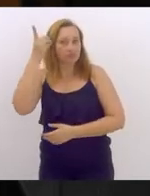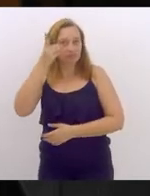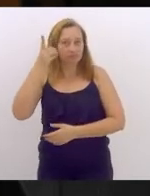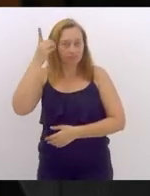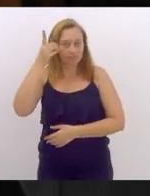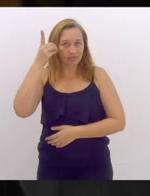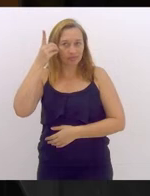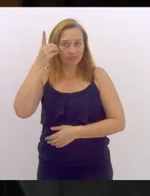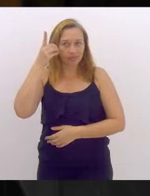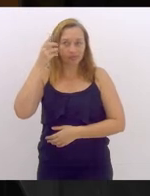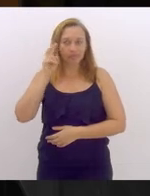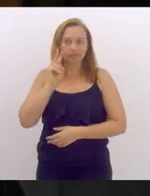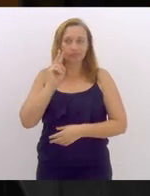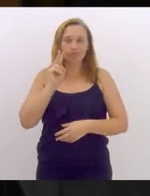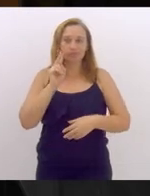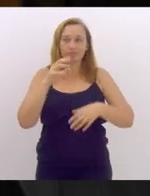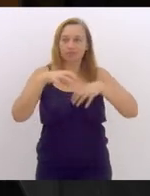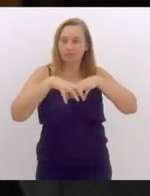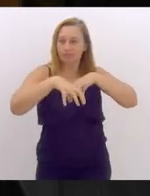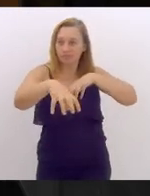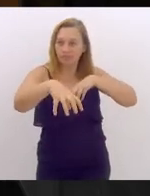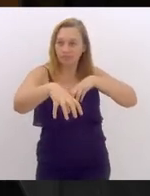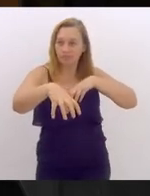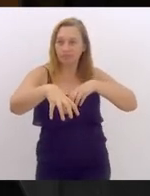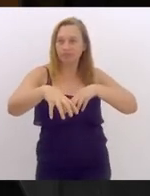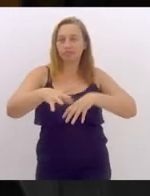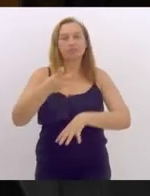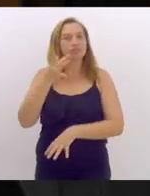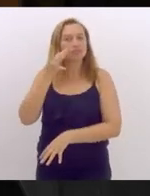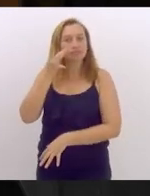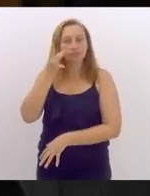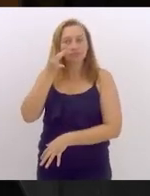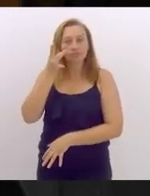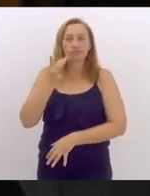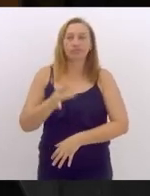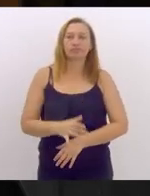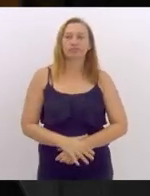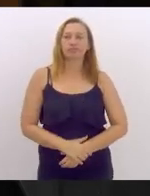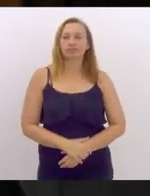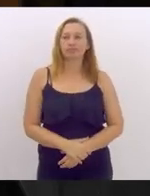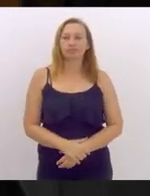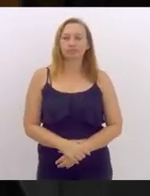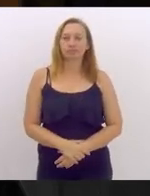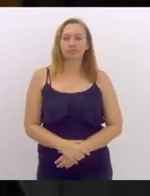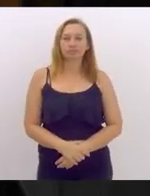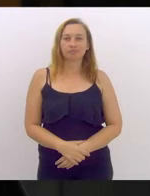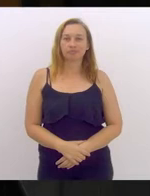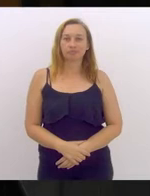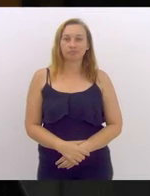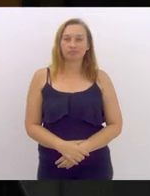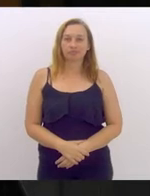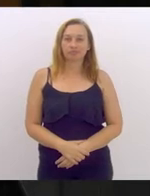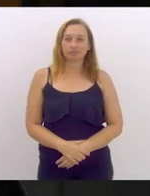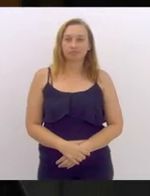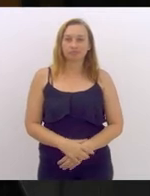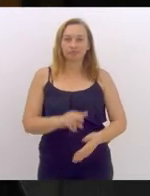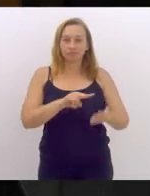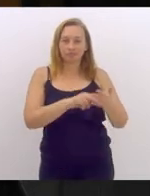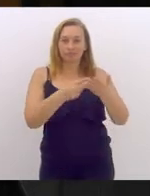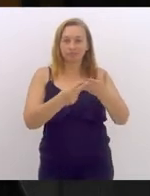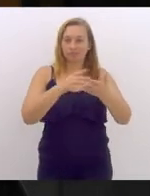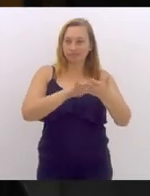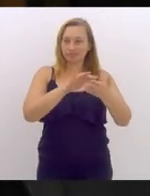que nos assistem de forma presencial e remota senhora